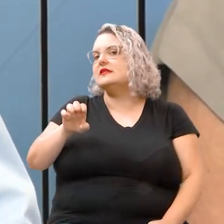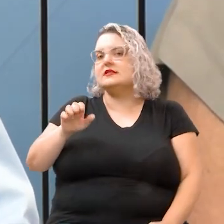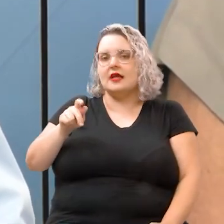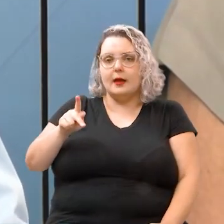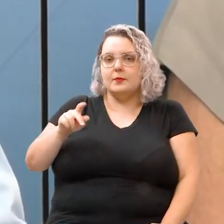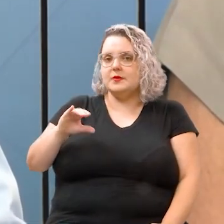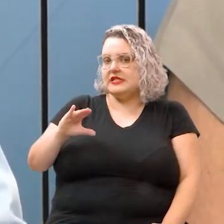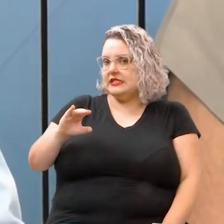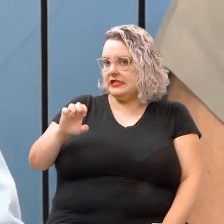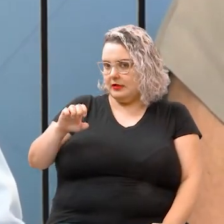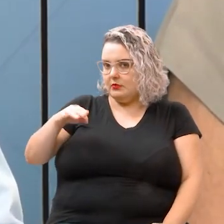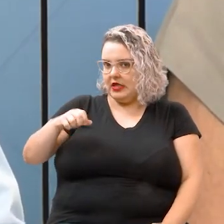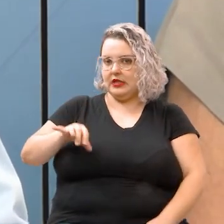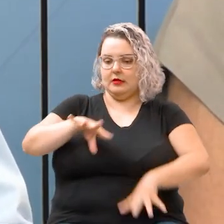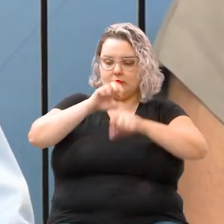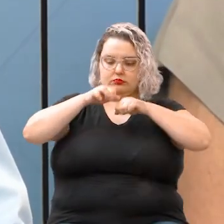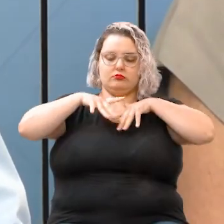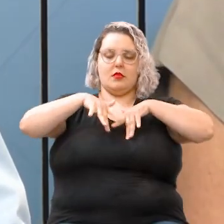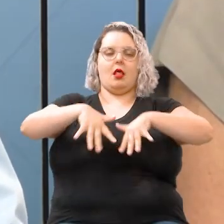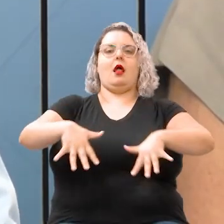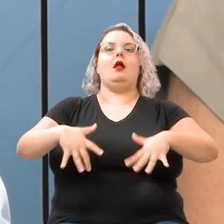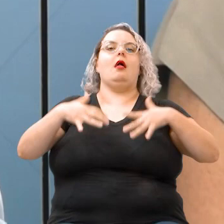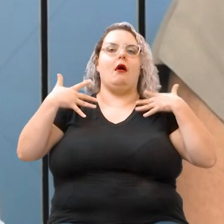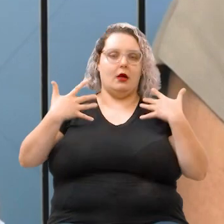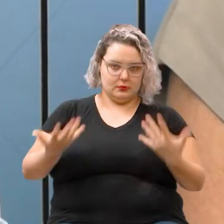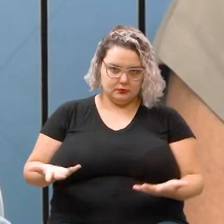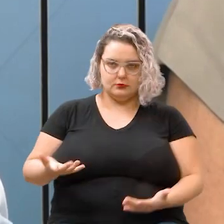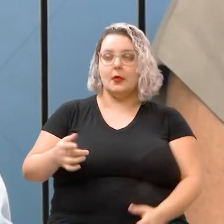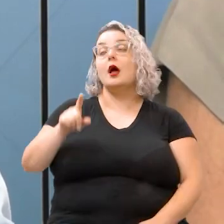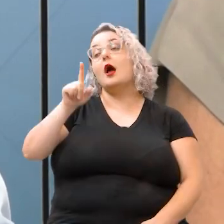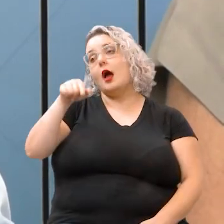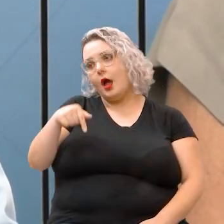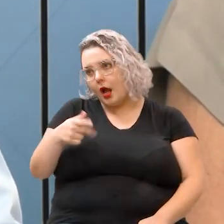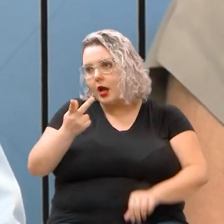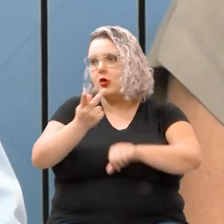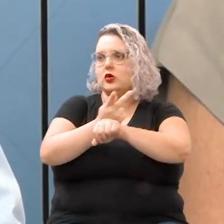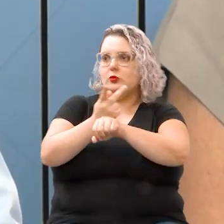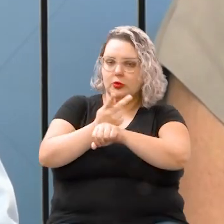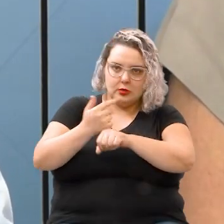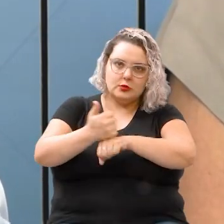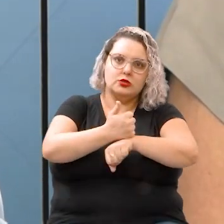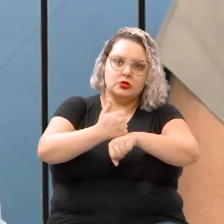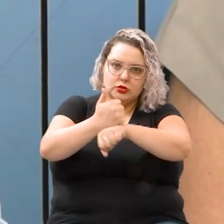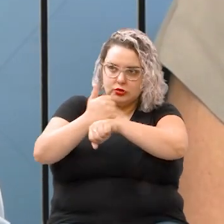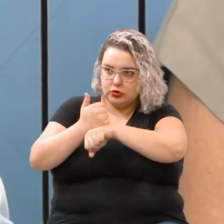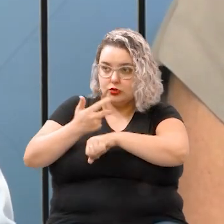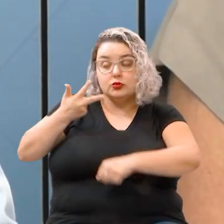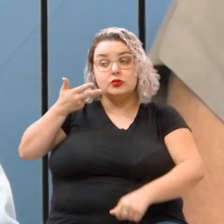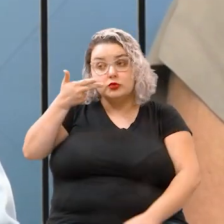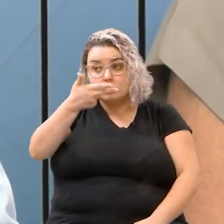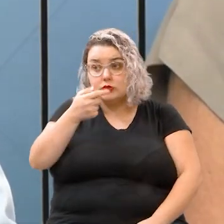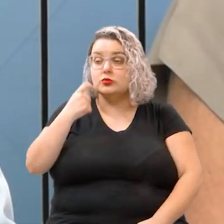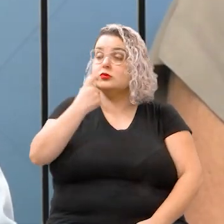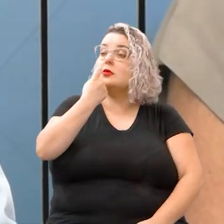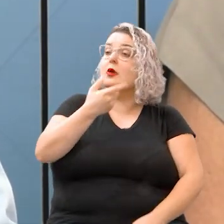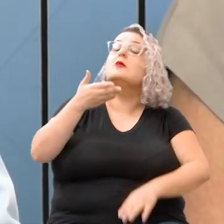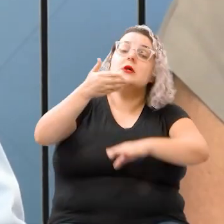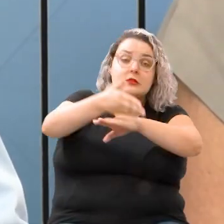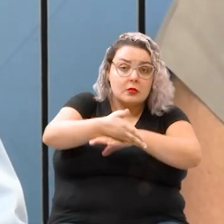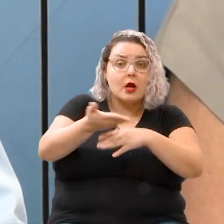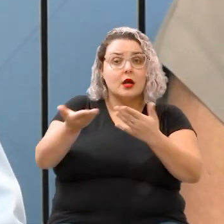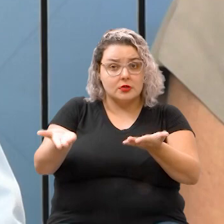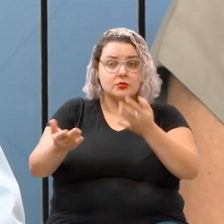infecção generalizada. E aí sim eu procurei fazer com que os nossos profissionais cirurgiões dentistas também fizessem